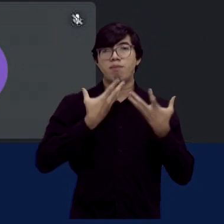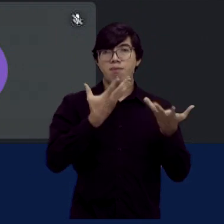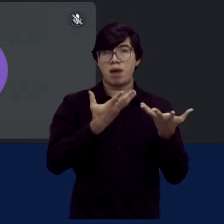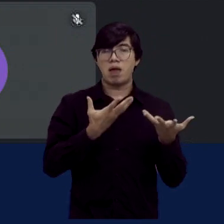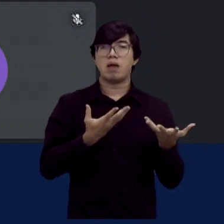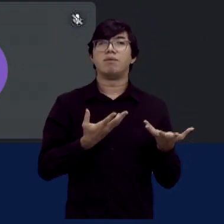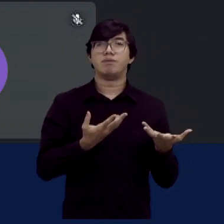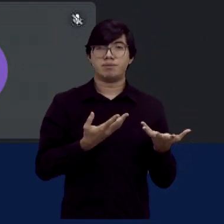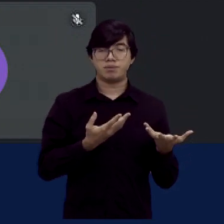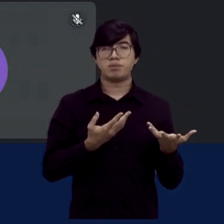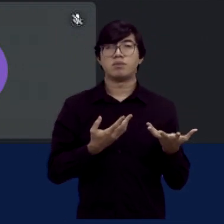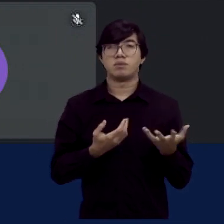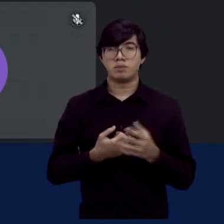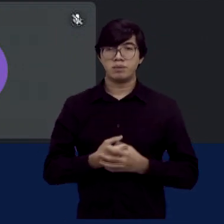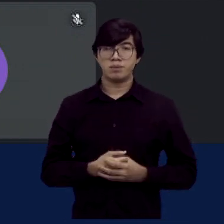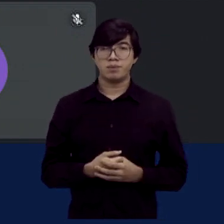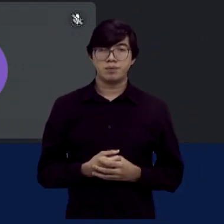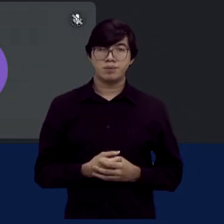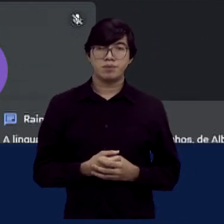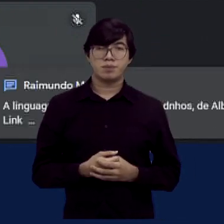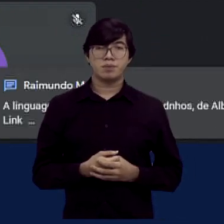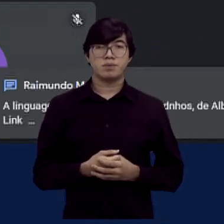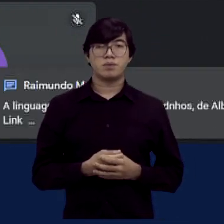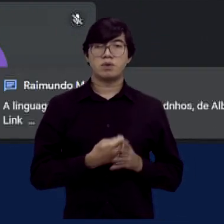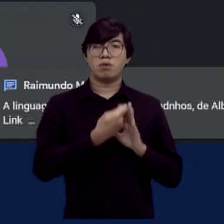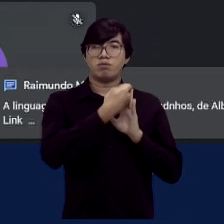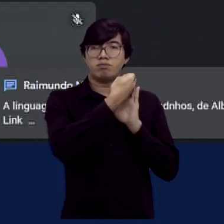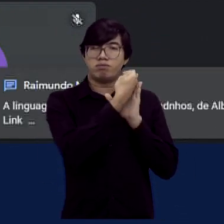liberto mesmo daquilo. Então, eu escrevo